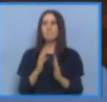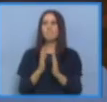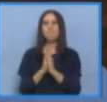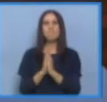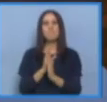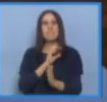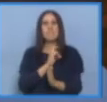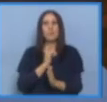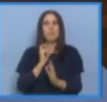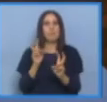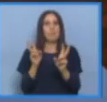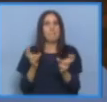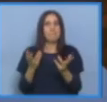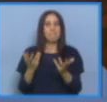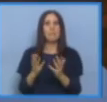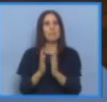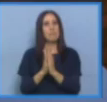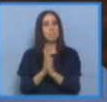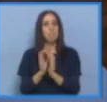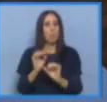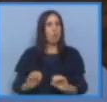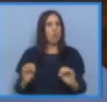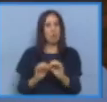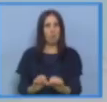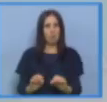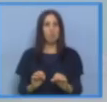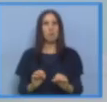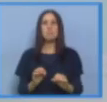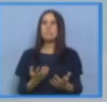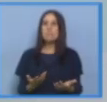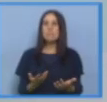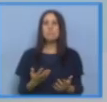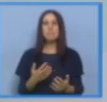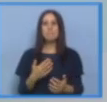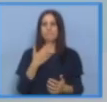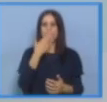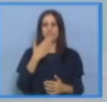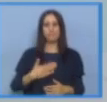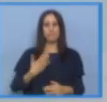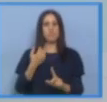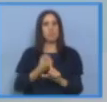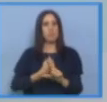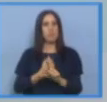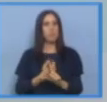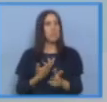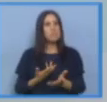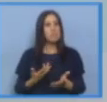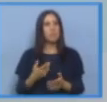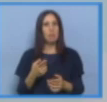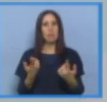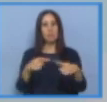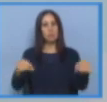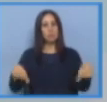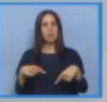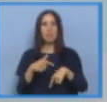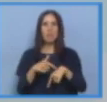sacerdotal a uma igreja, a uma religião, que fomos confrontados com esse desafio, que seria criar um espaço,